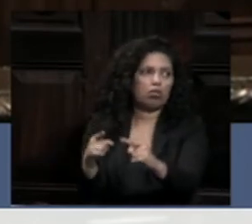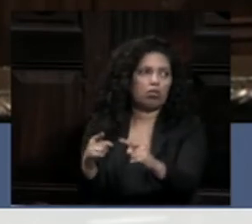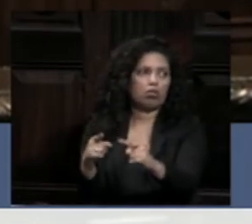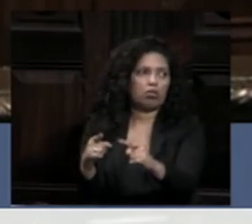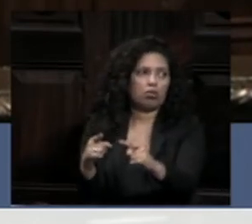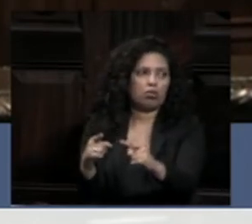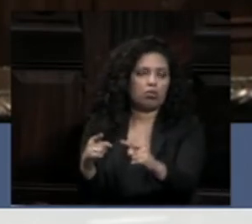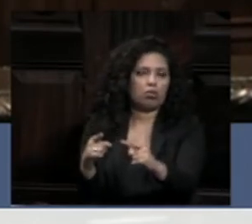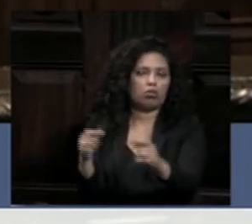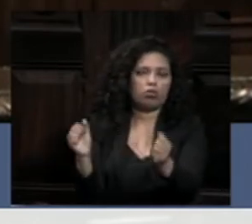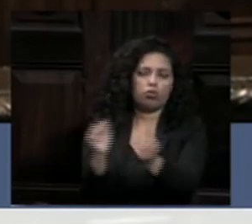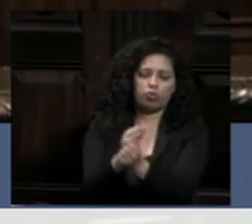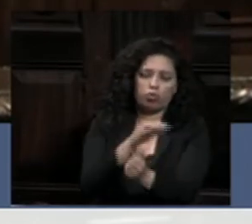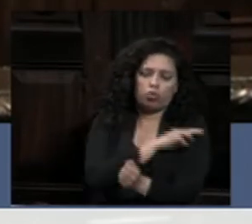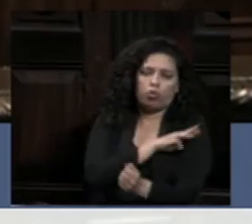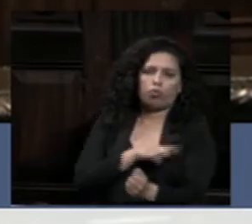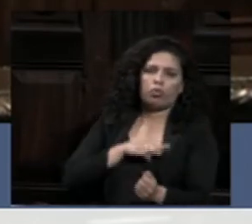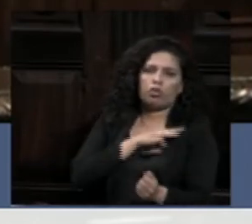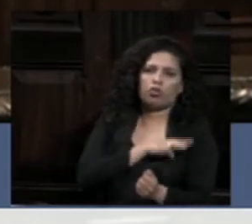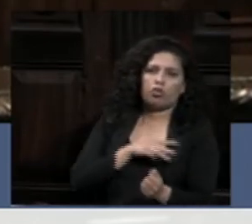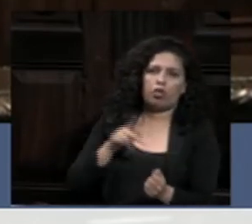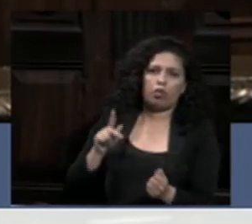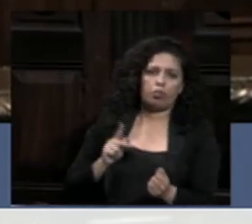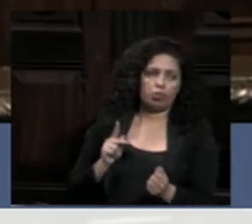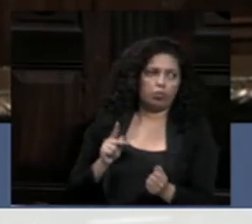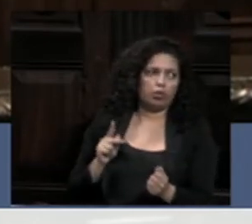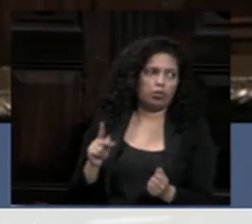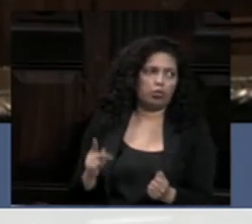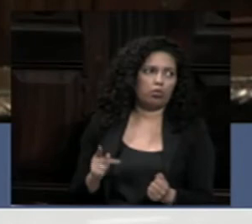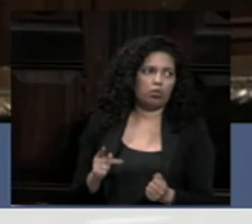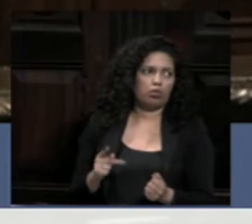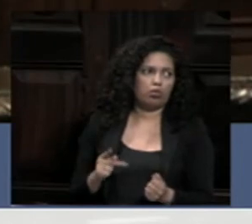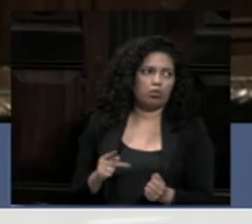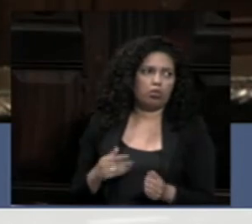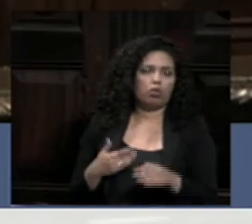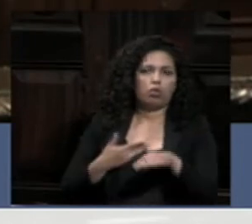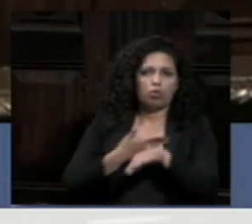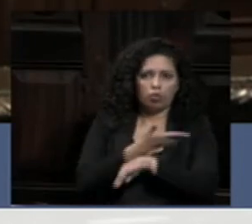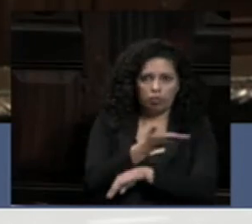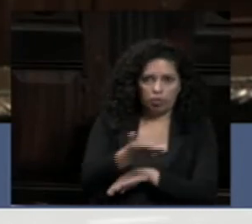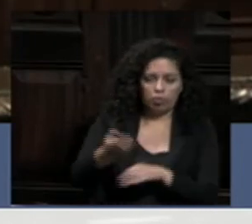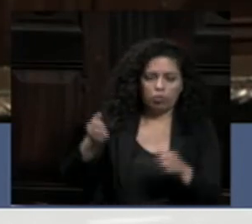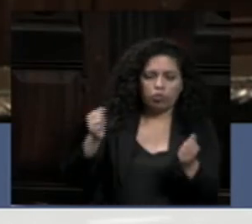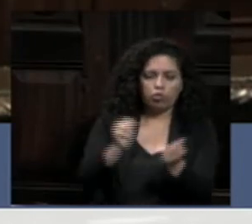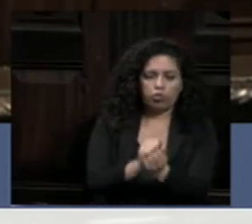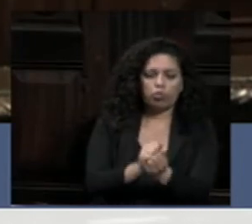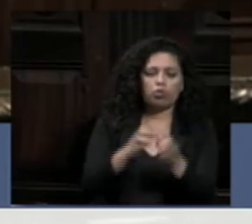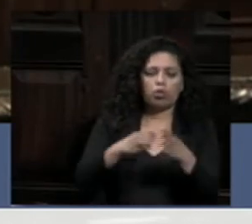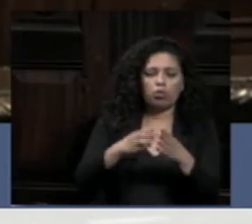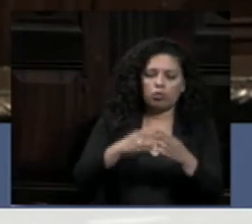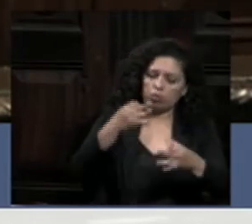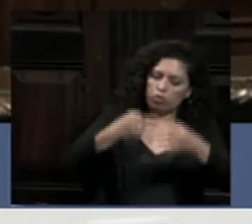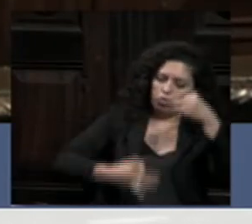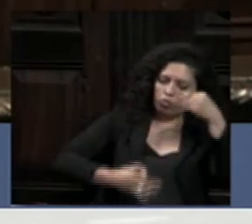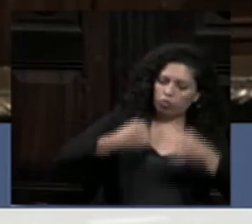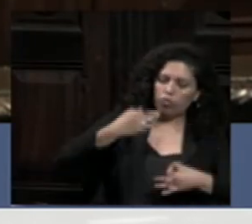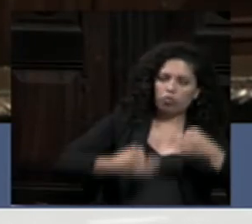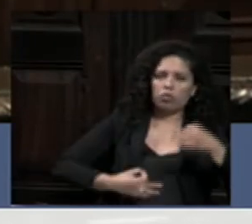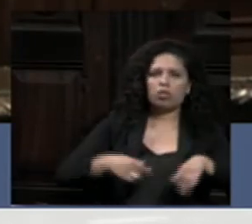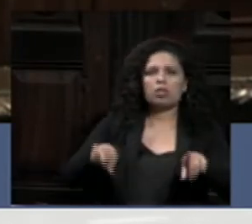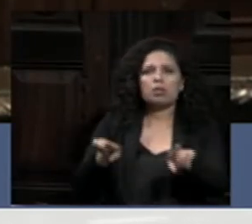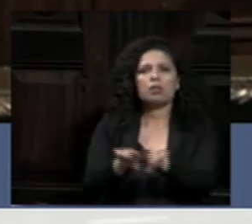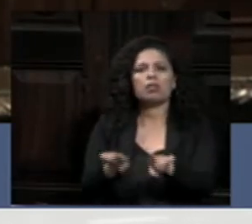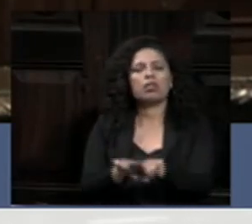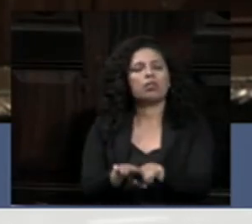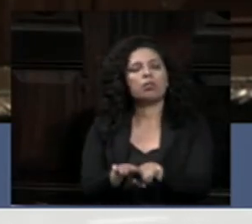ao Ministério Público, ao segmento de tutela coletiva e também, se